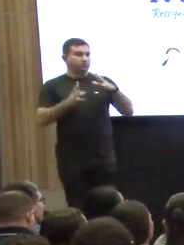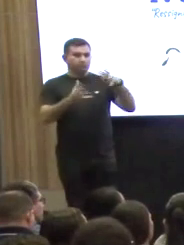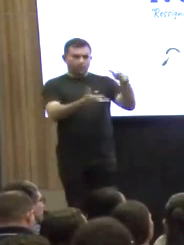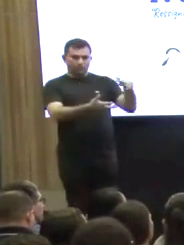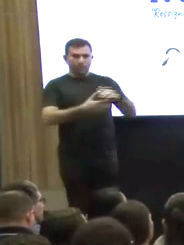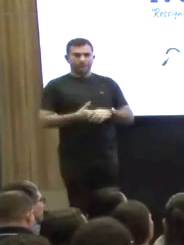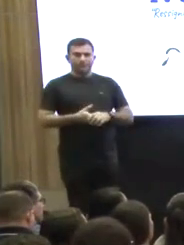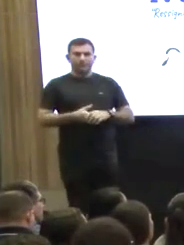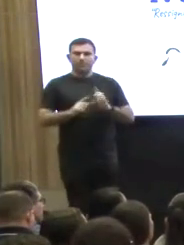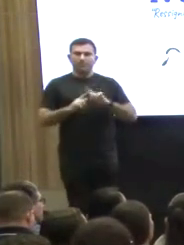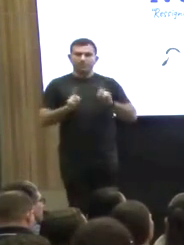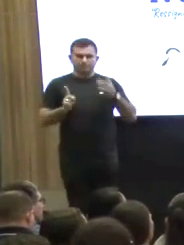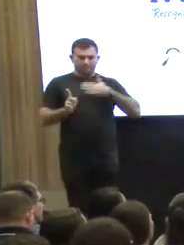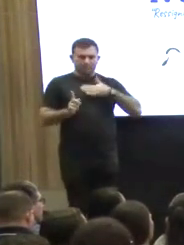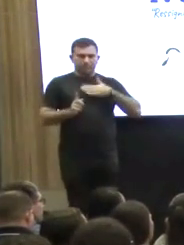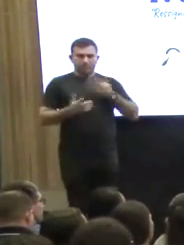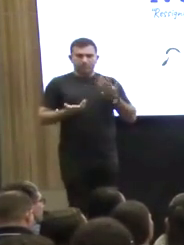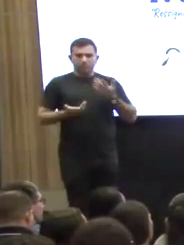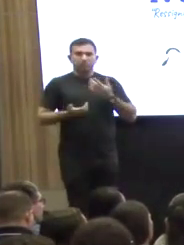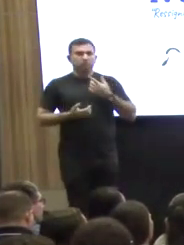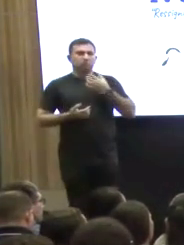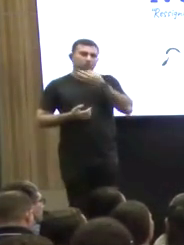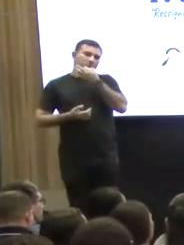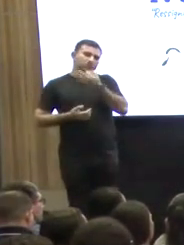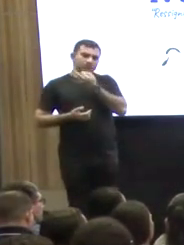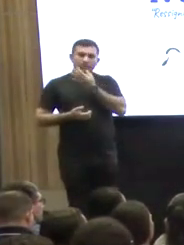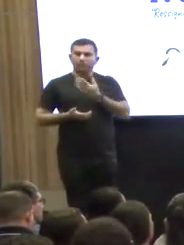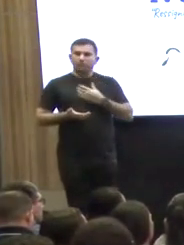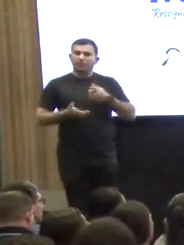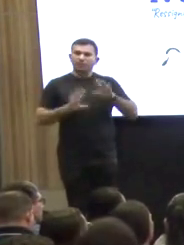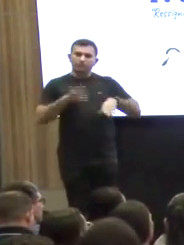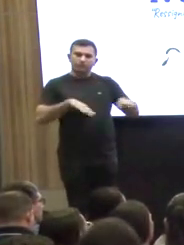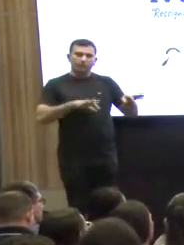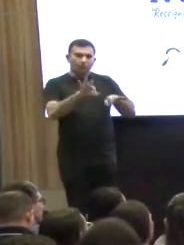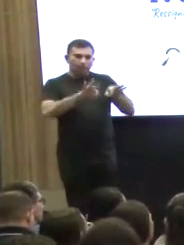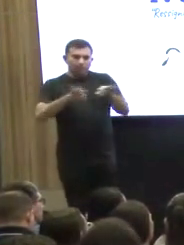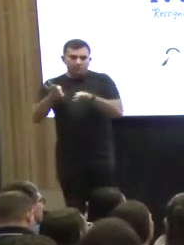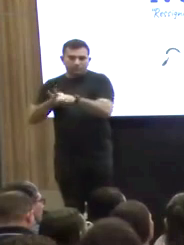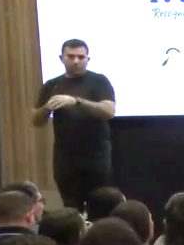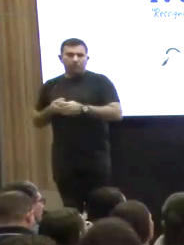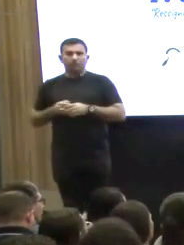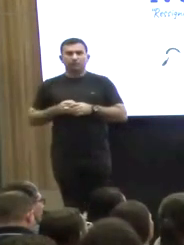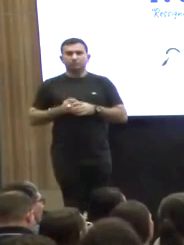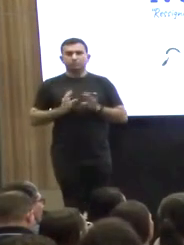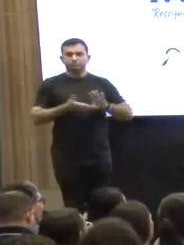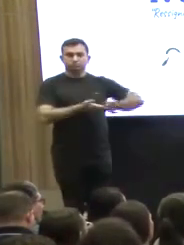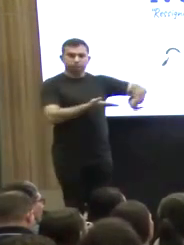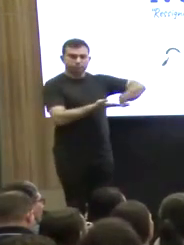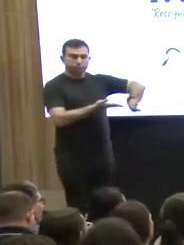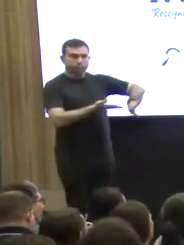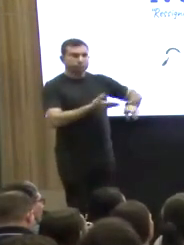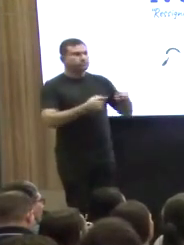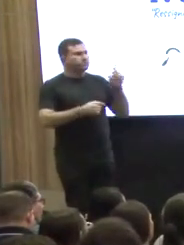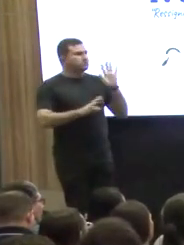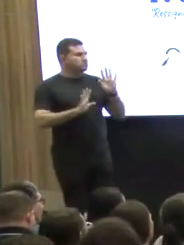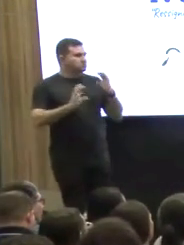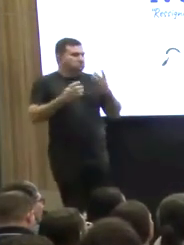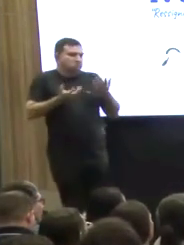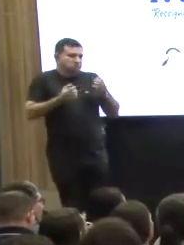minha perspectiva, de organizar, e você organiza muitas vezes pelas semelhanças, geralmente é por aí, né? Isso, você distingue aquilo que não é